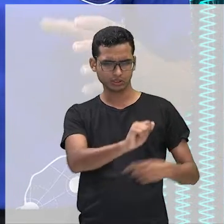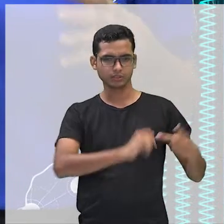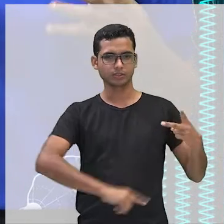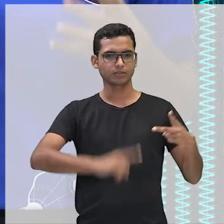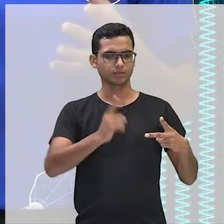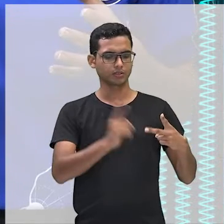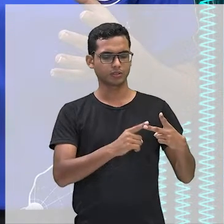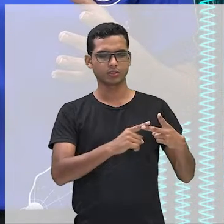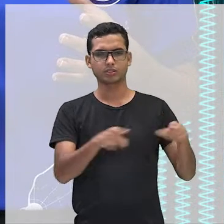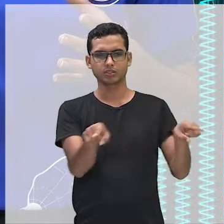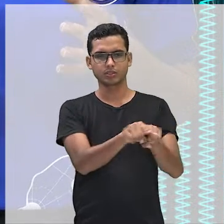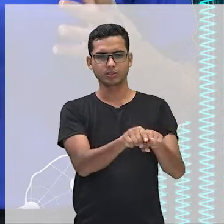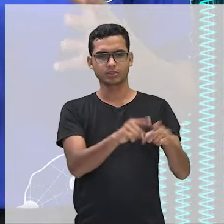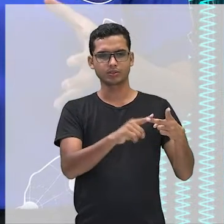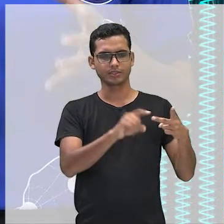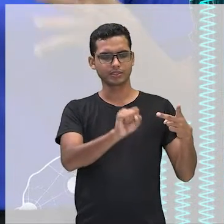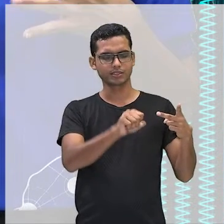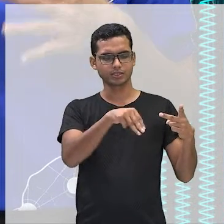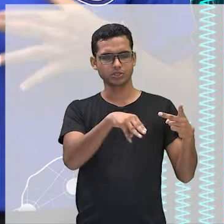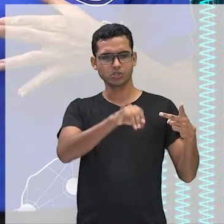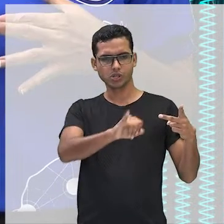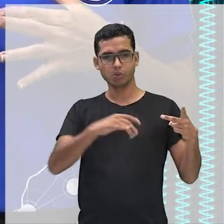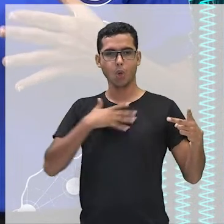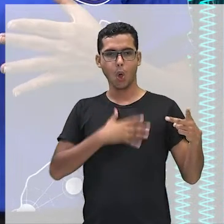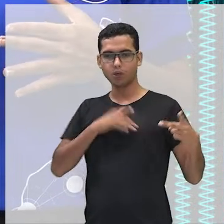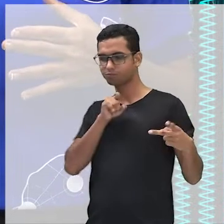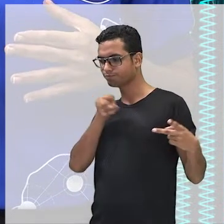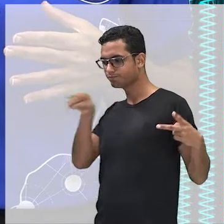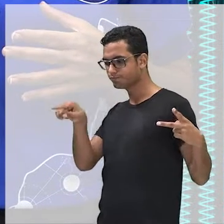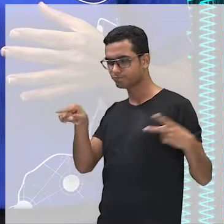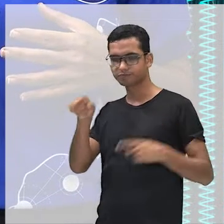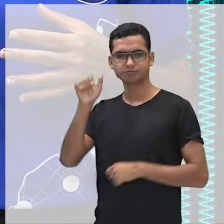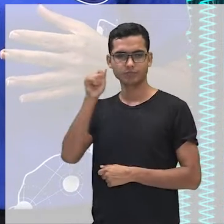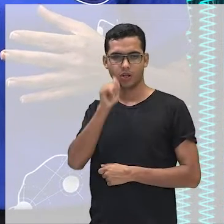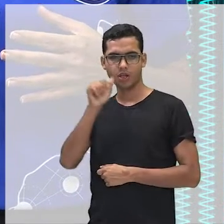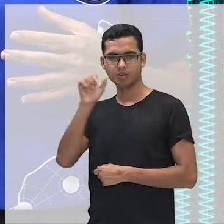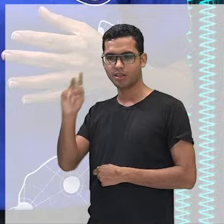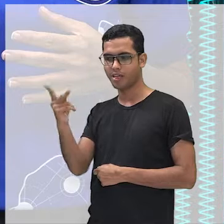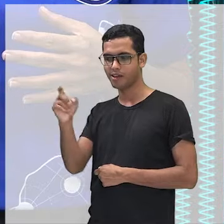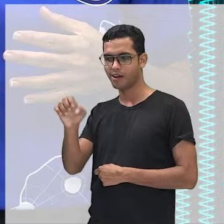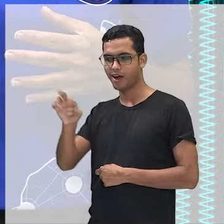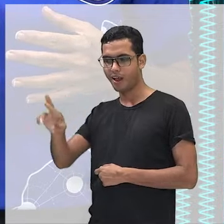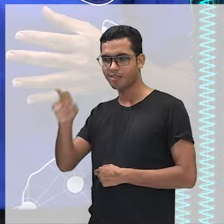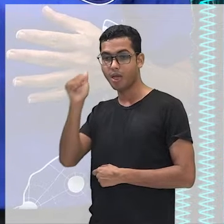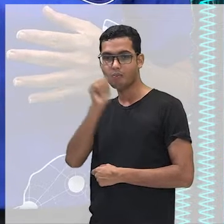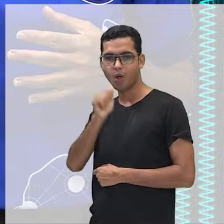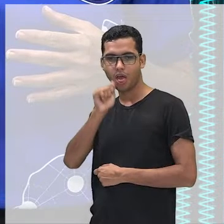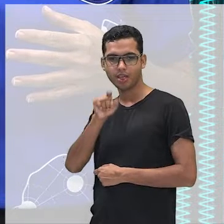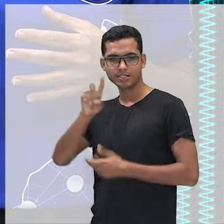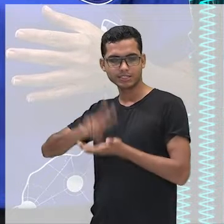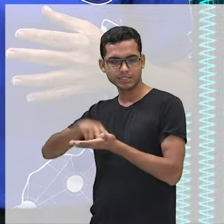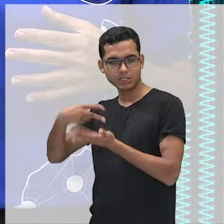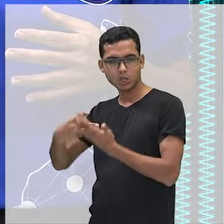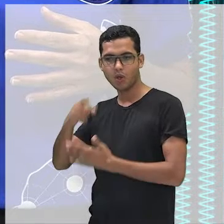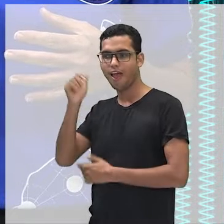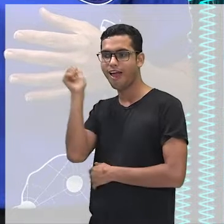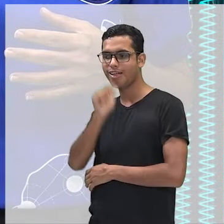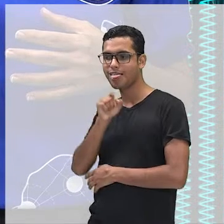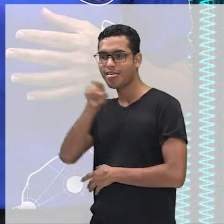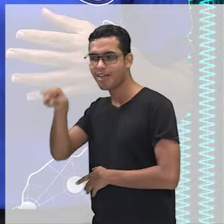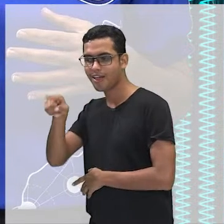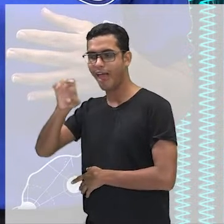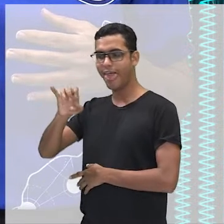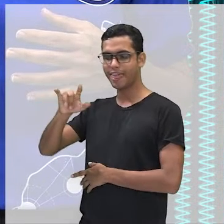dela, like her. Gosta dela. Então, o verbo vem aqui e logo depois aparece